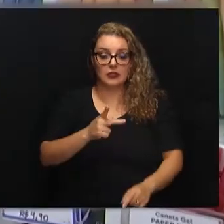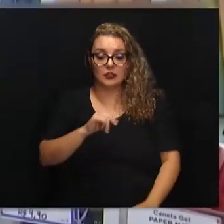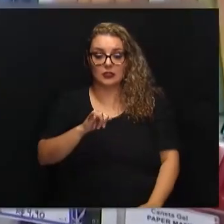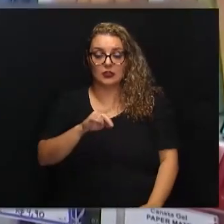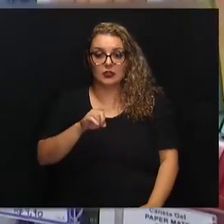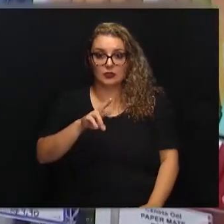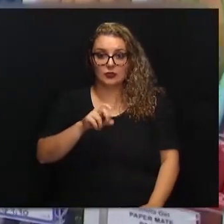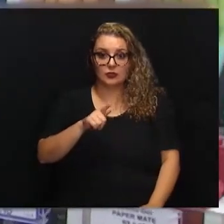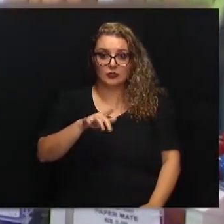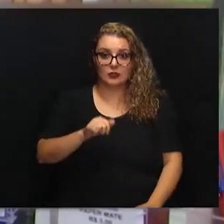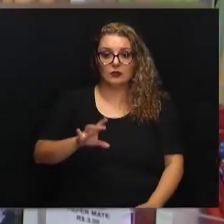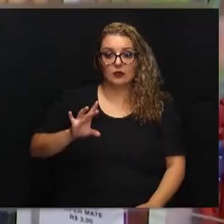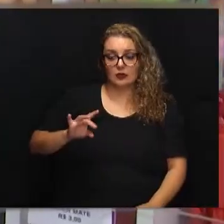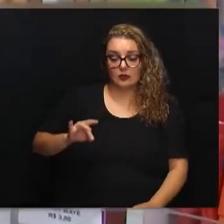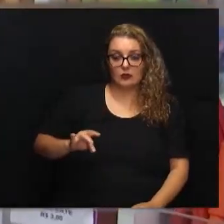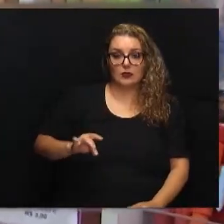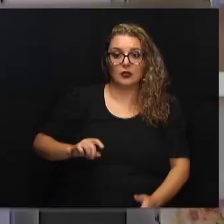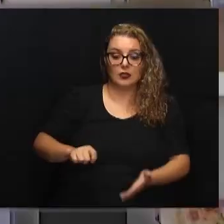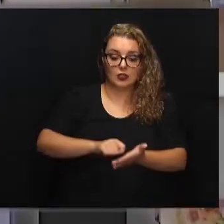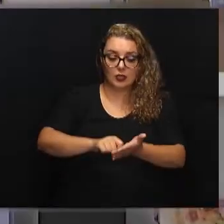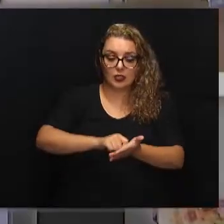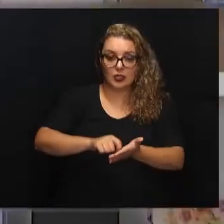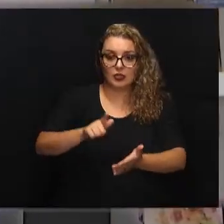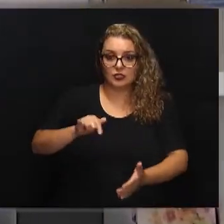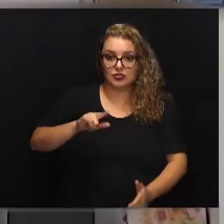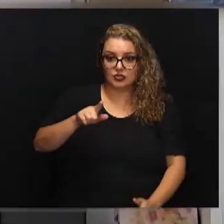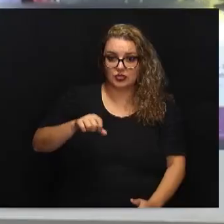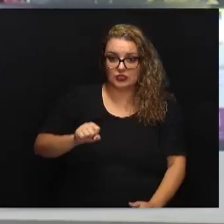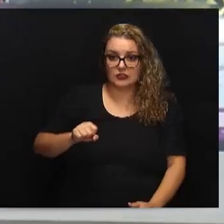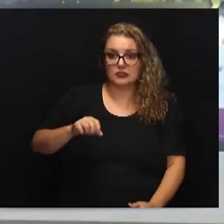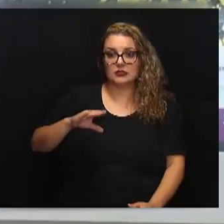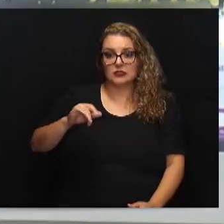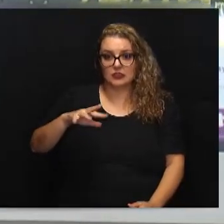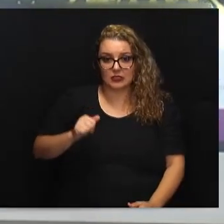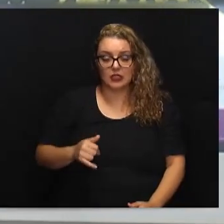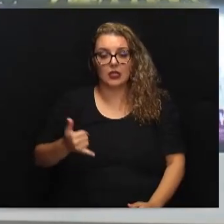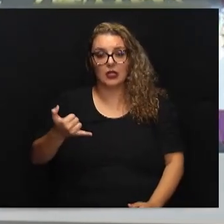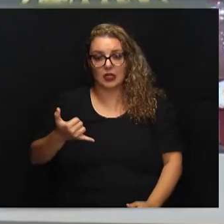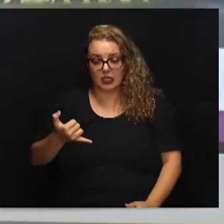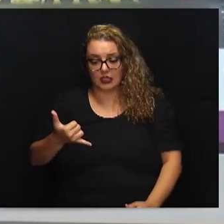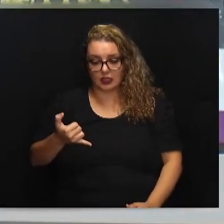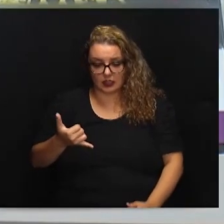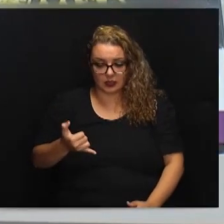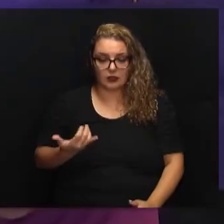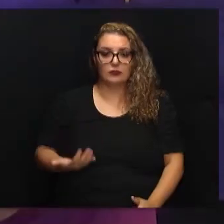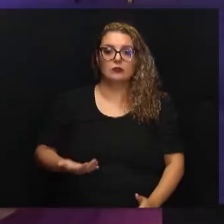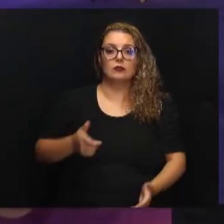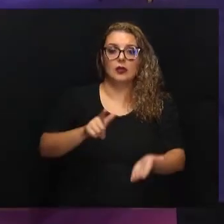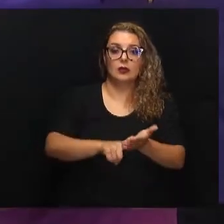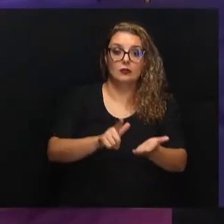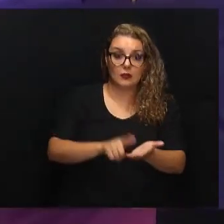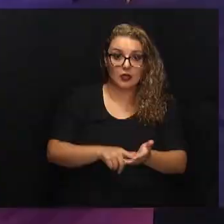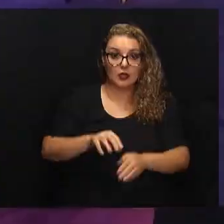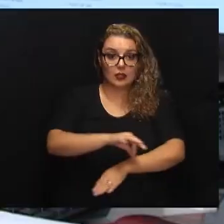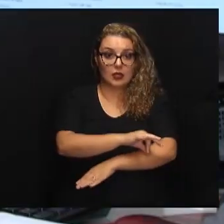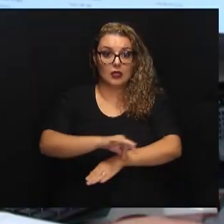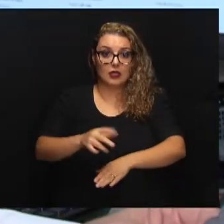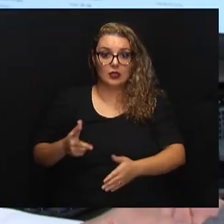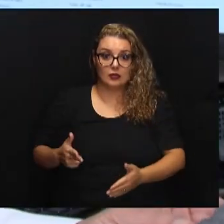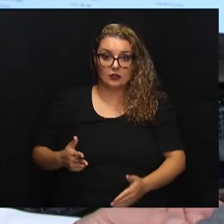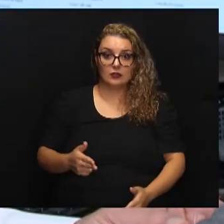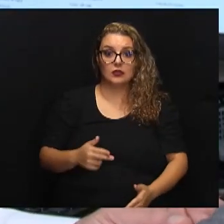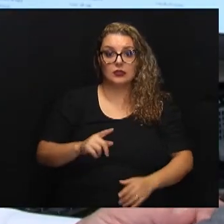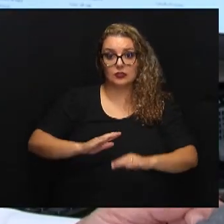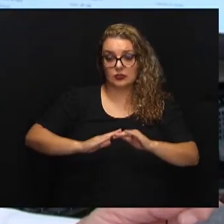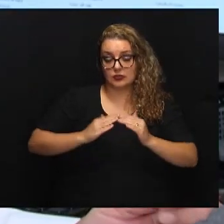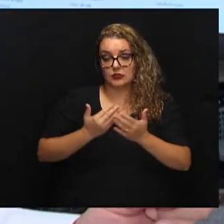de cera, lápis preto e colorido, lapiseira, marca-texto, papel sulfite, régua e tesoura escolar. Nós